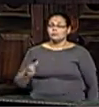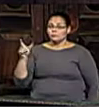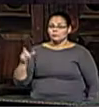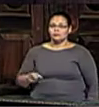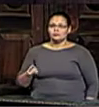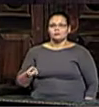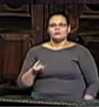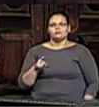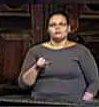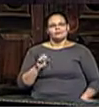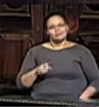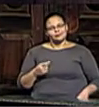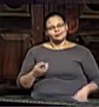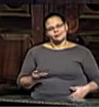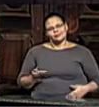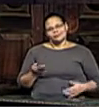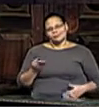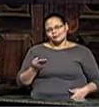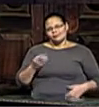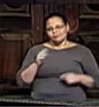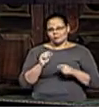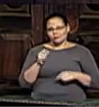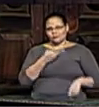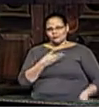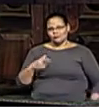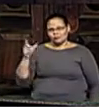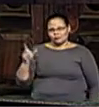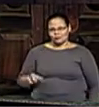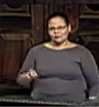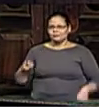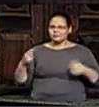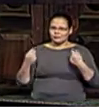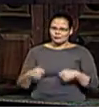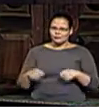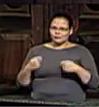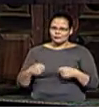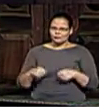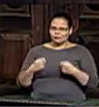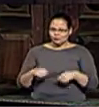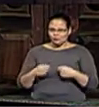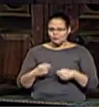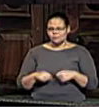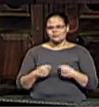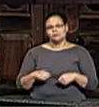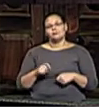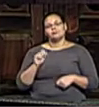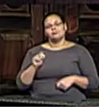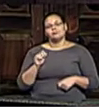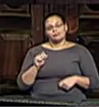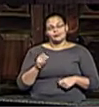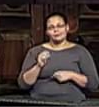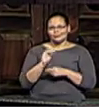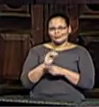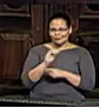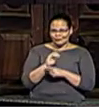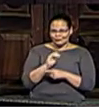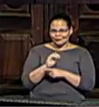que a cria é desse governo, que o governo deveria efetivamente